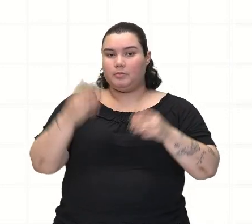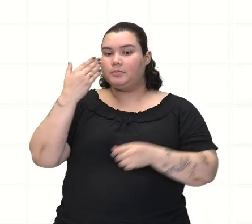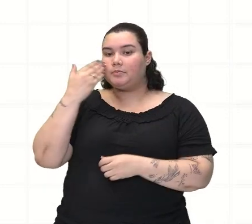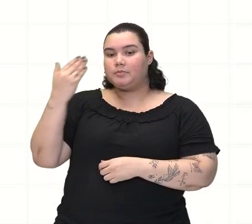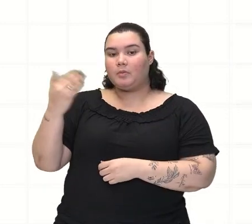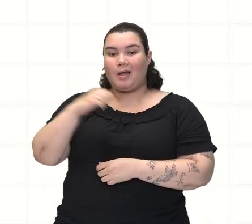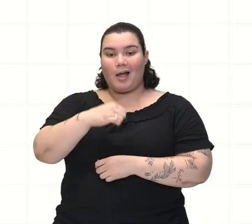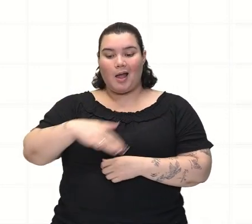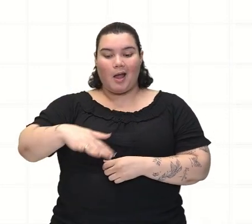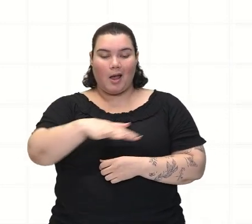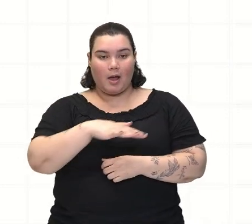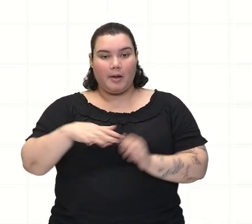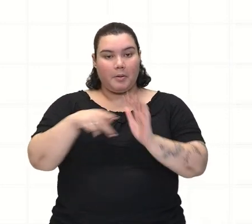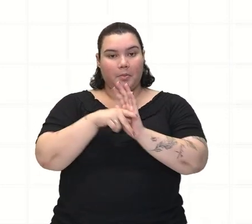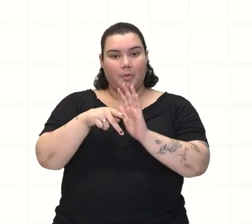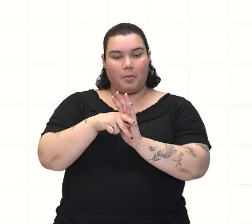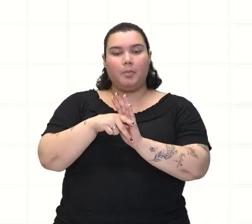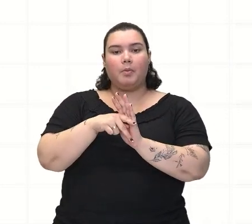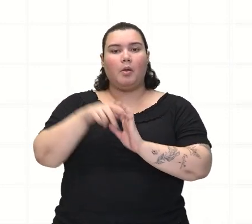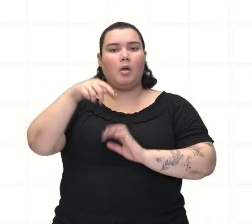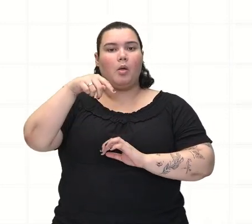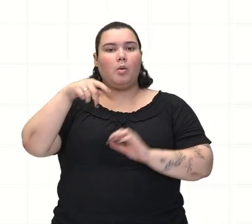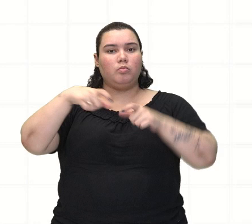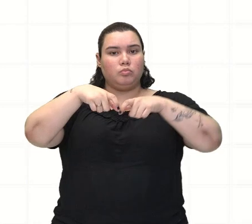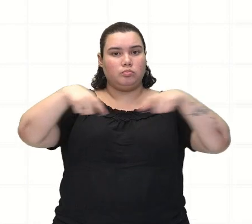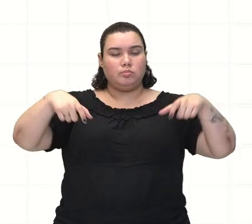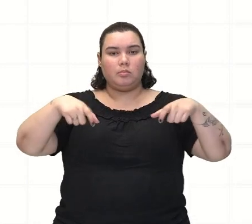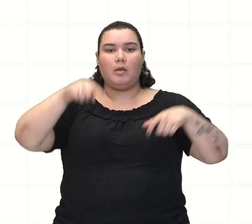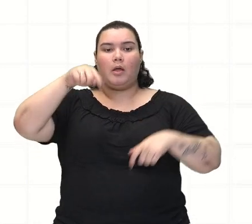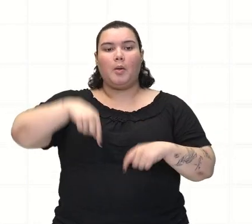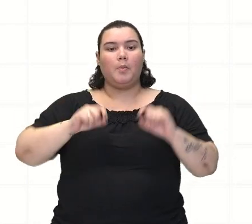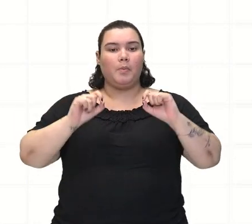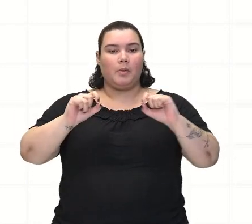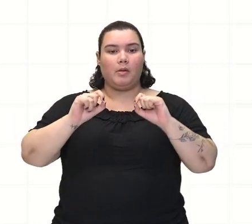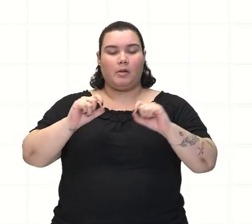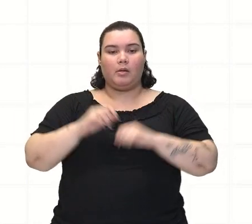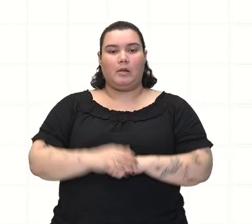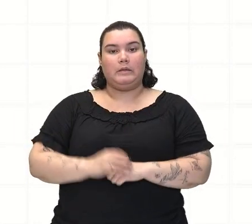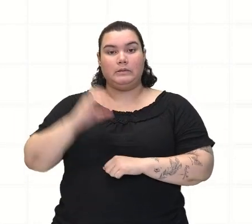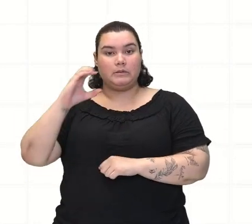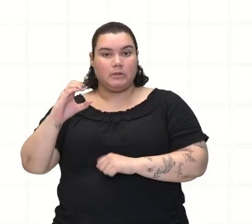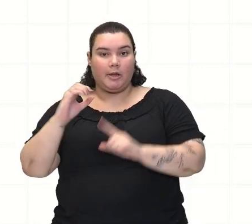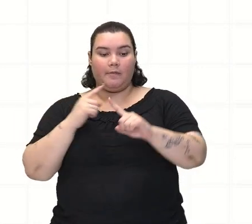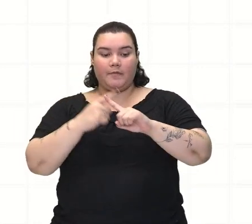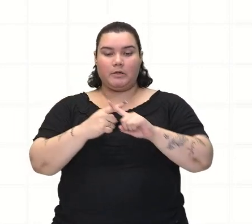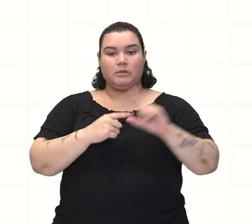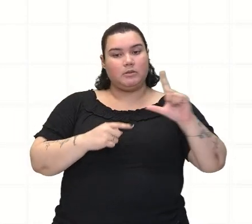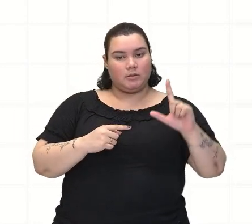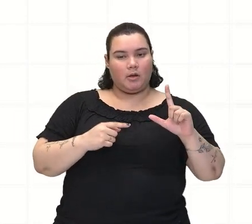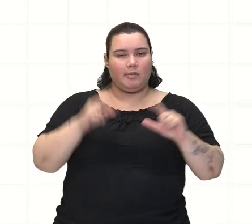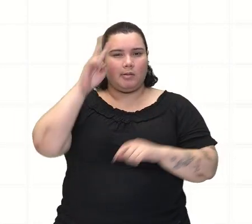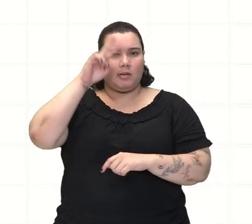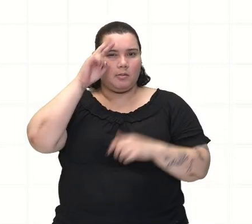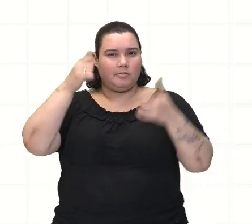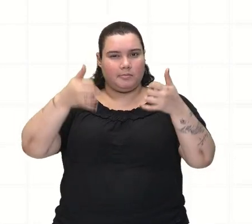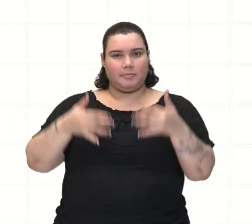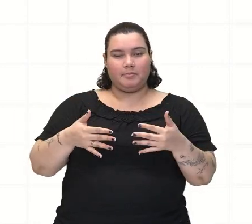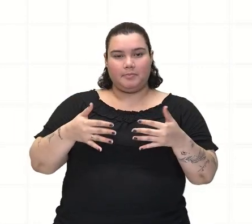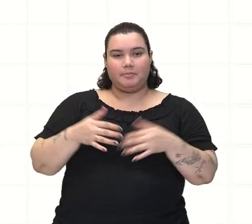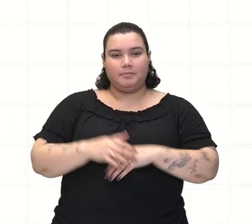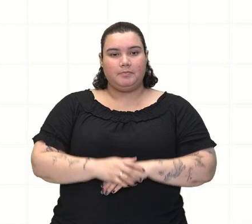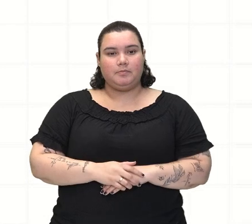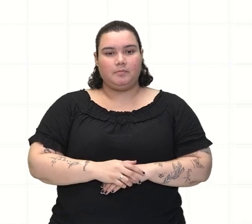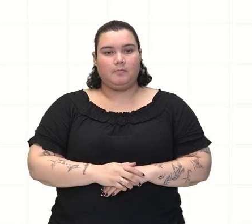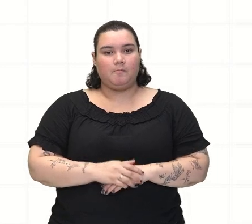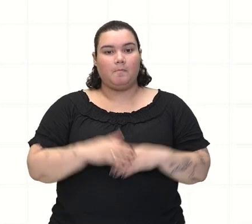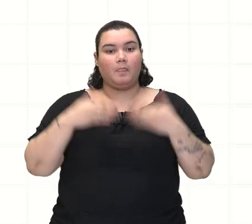tanque retangular é dada, a área é o comprimento vezes a largura.